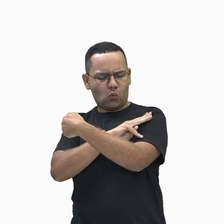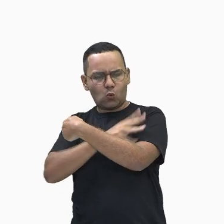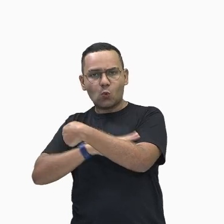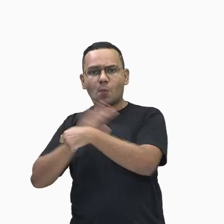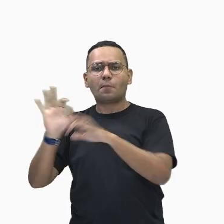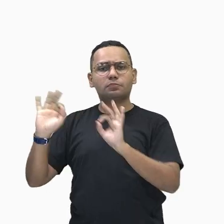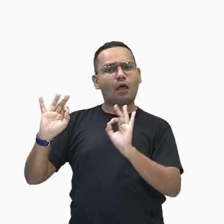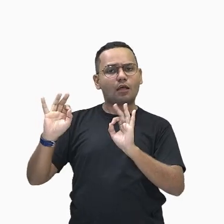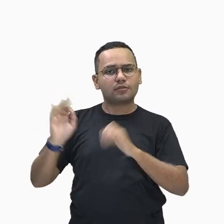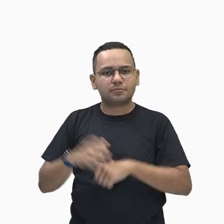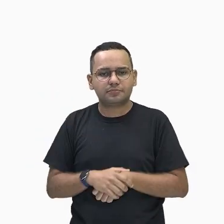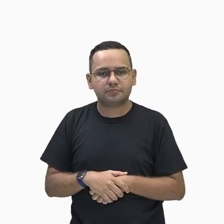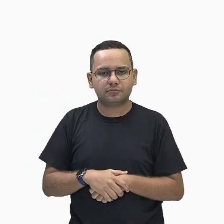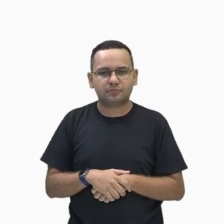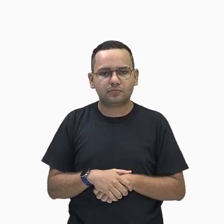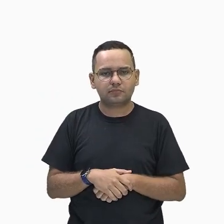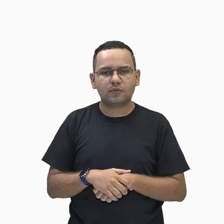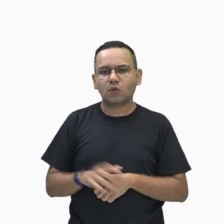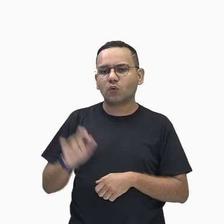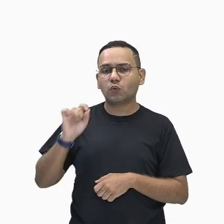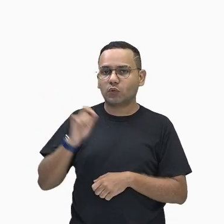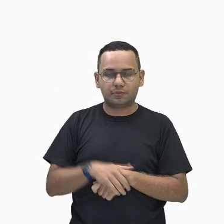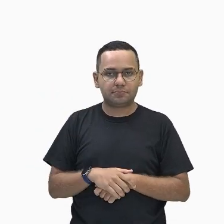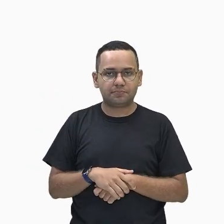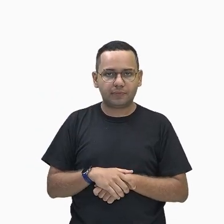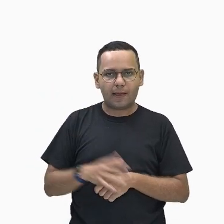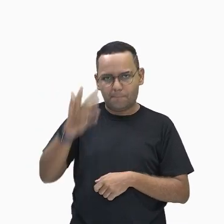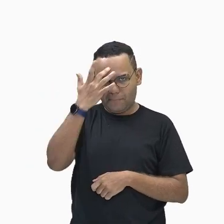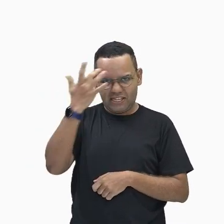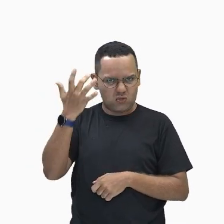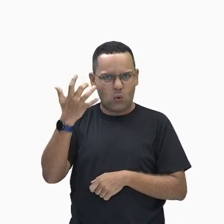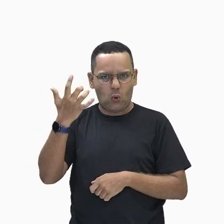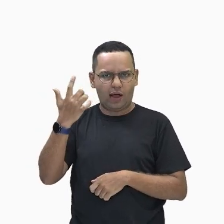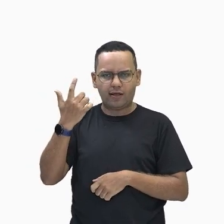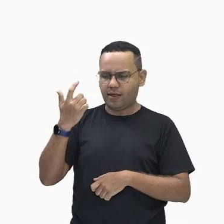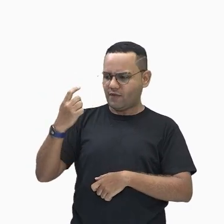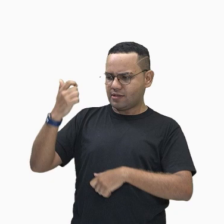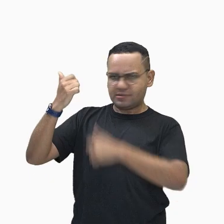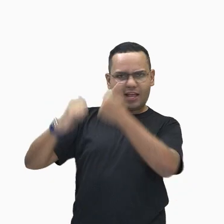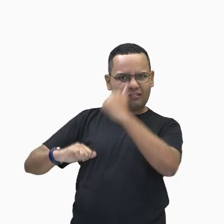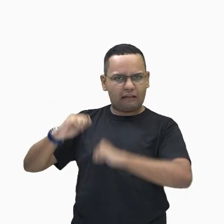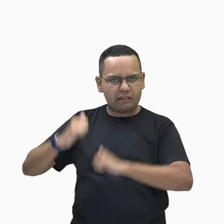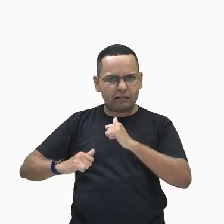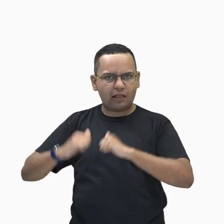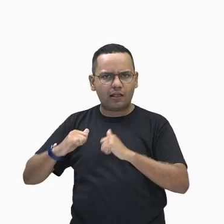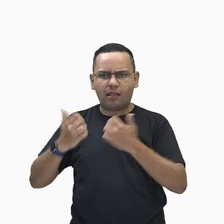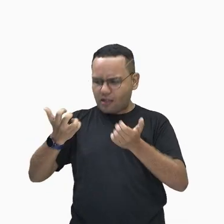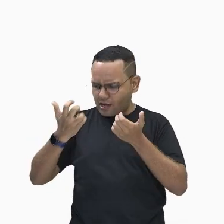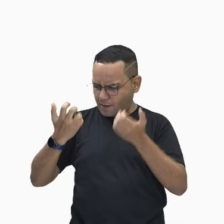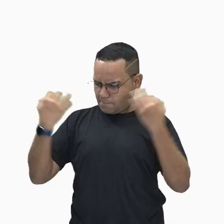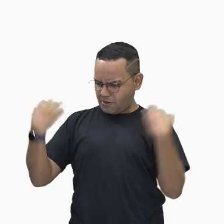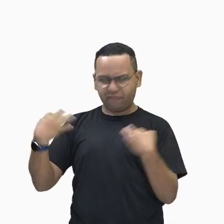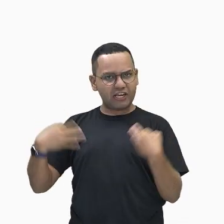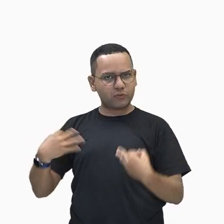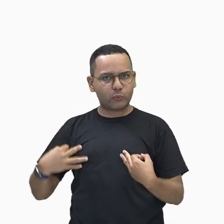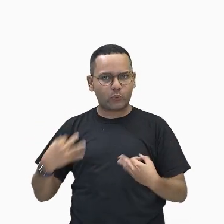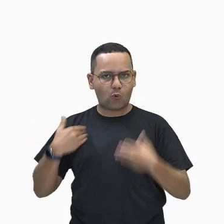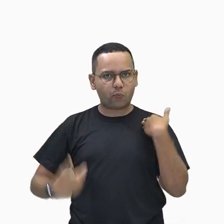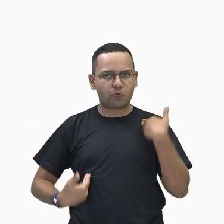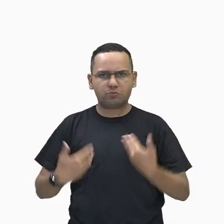uma obsessão em ter o corpo perfeito e aí a pessoa faz aí eh a